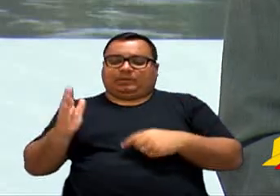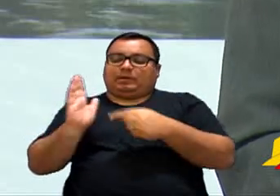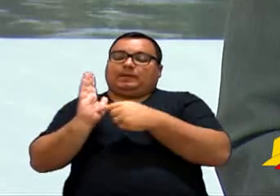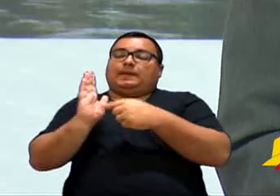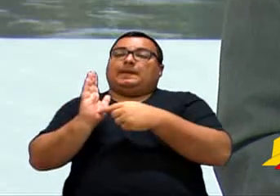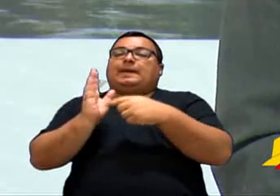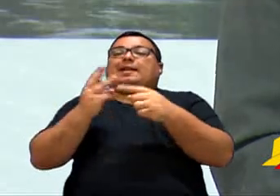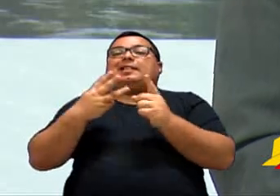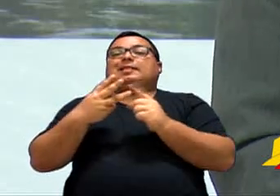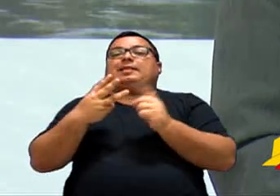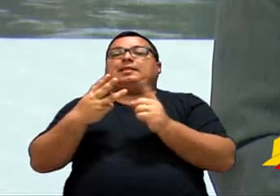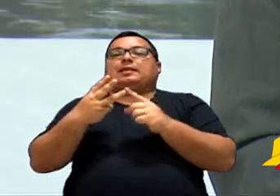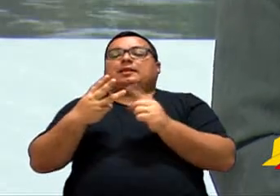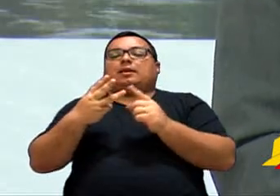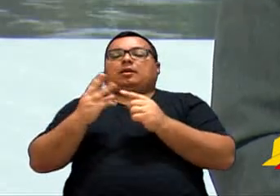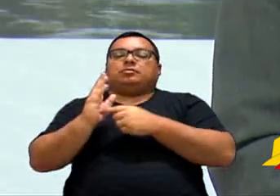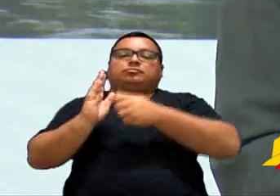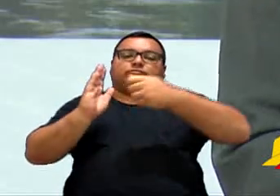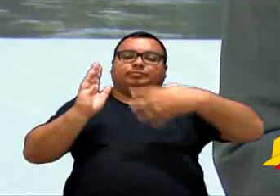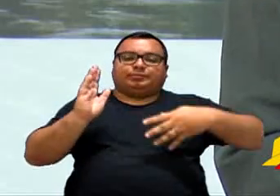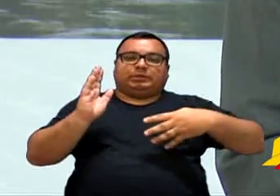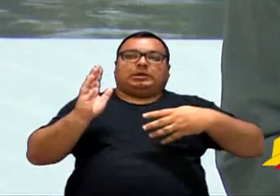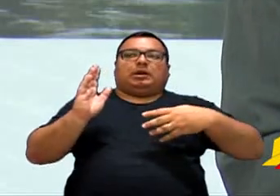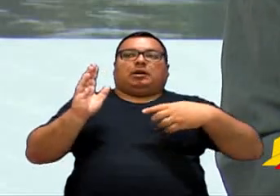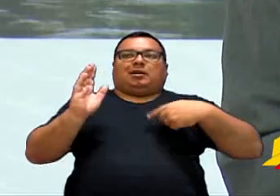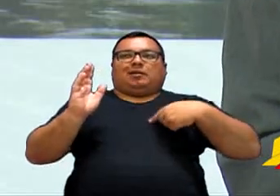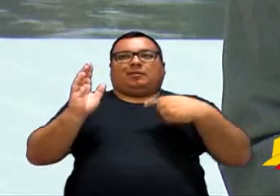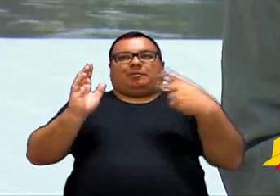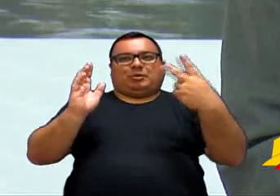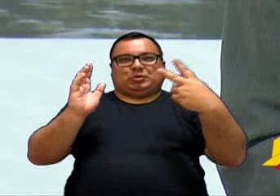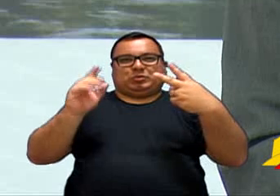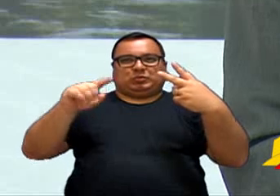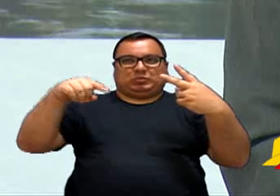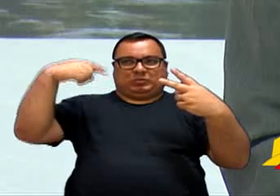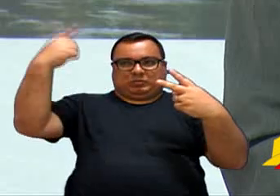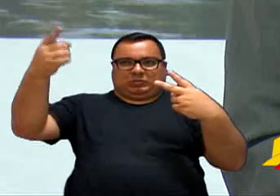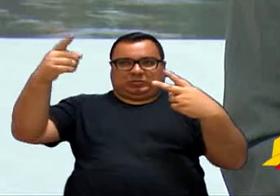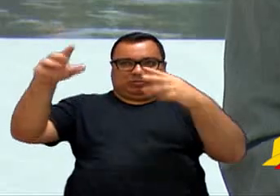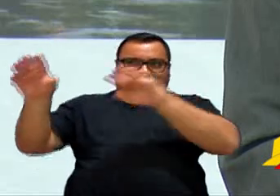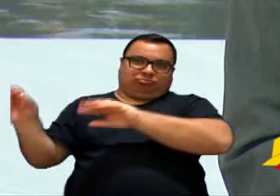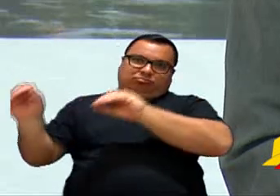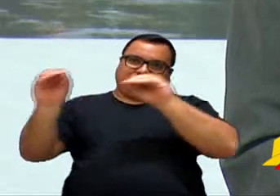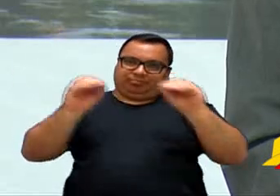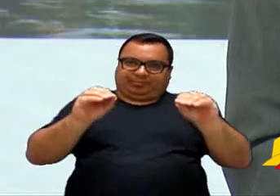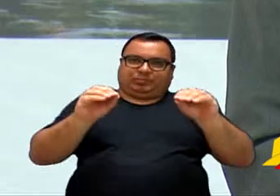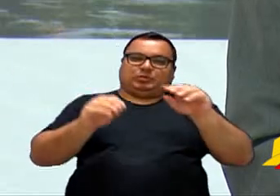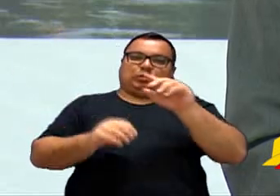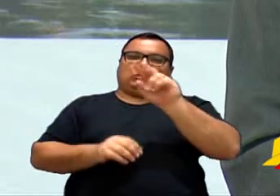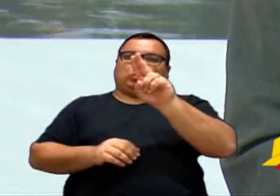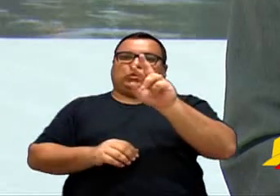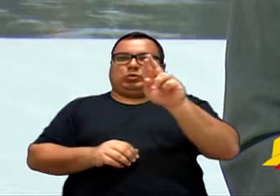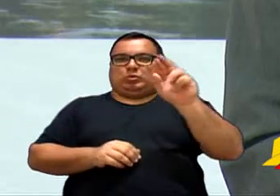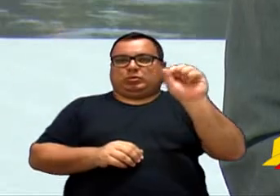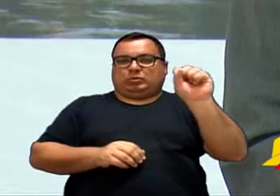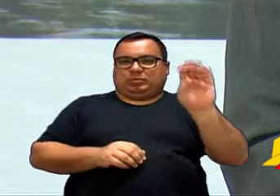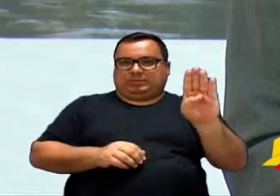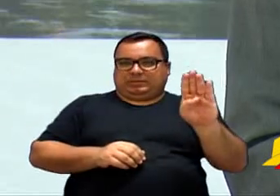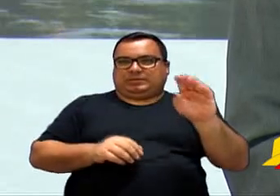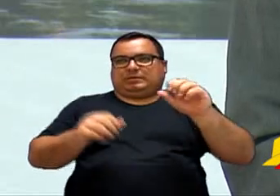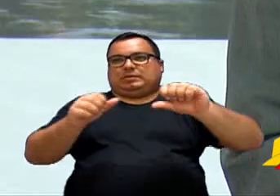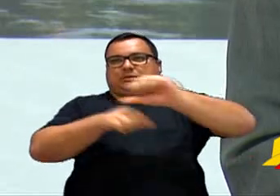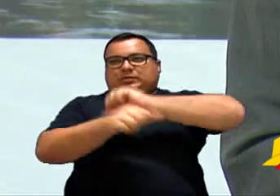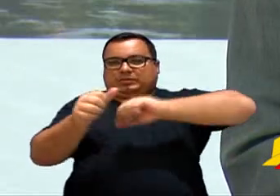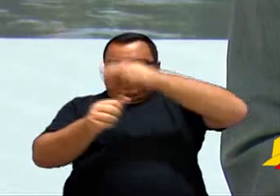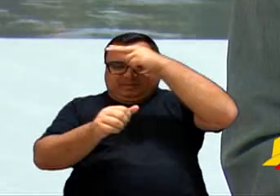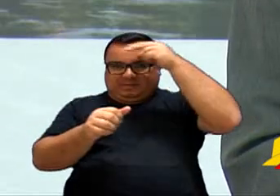coloca a seguinte forma. O artigo 2º da lei lá que transfere da URBS para a prefeitura, no artigo